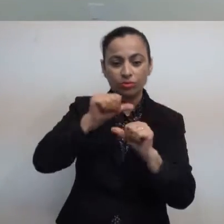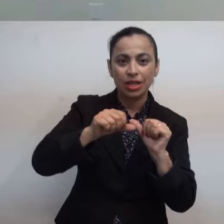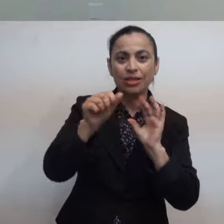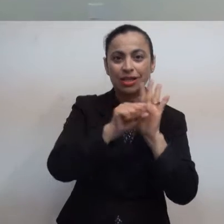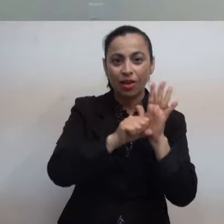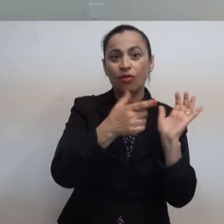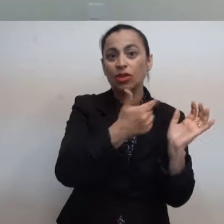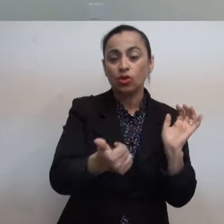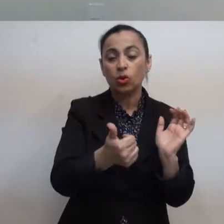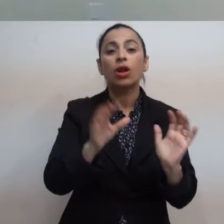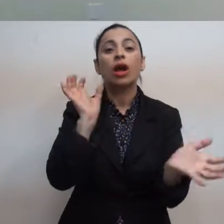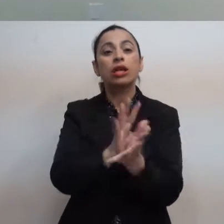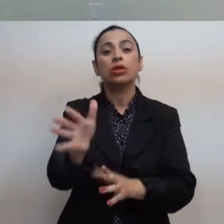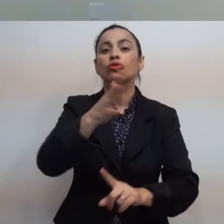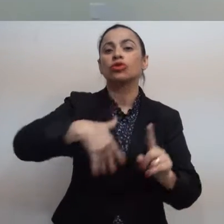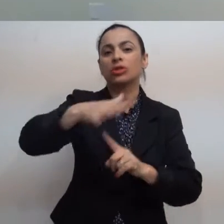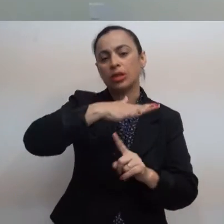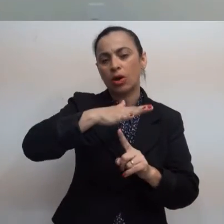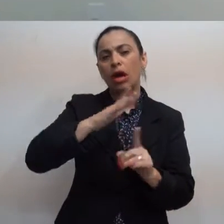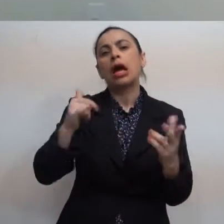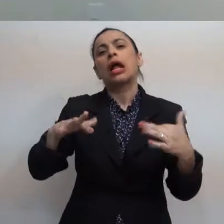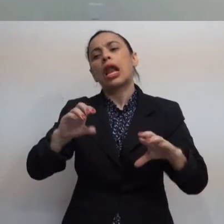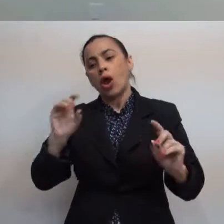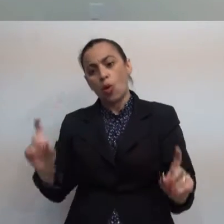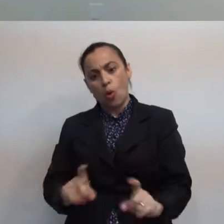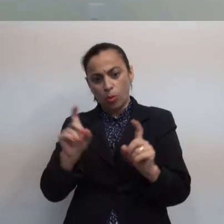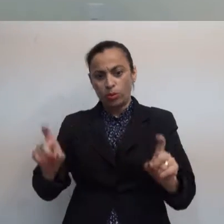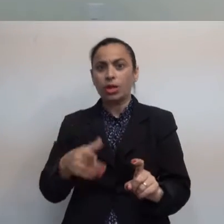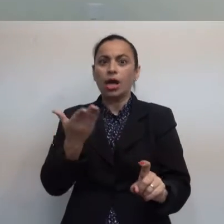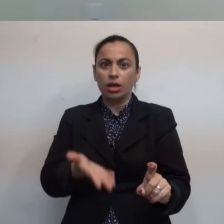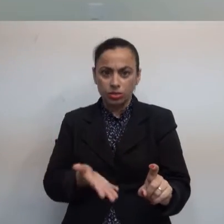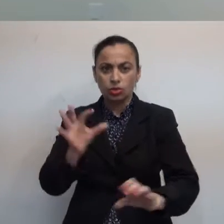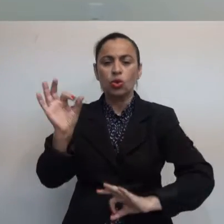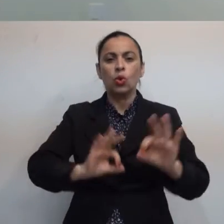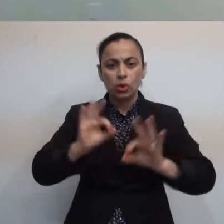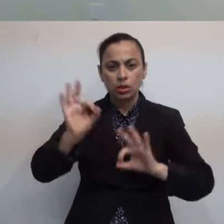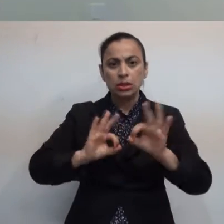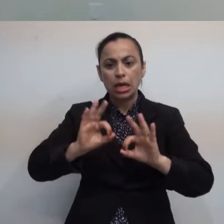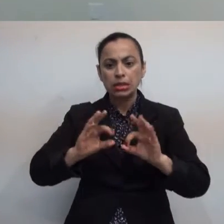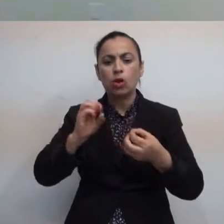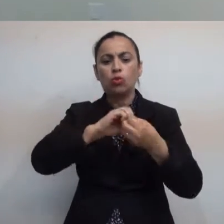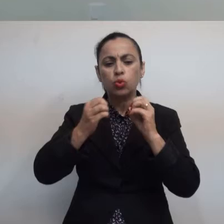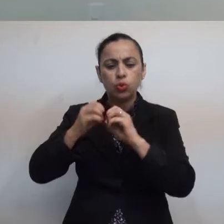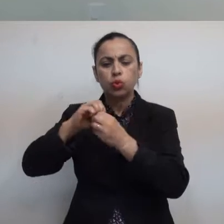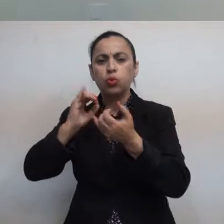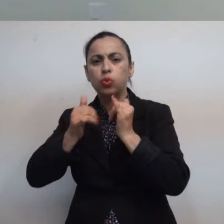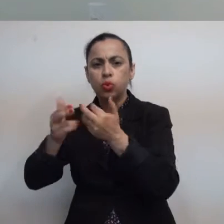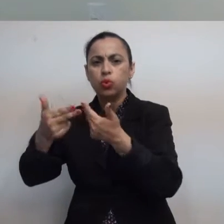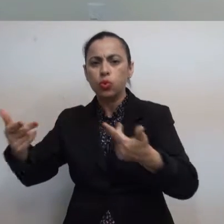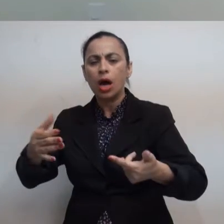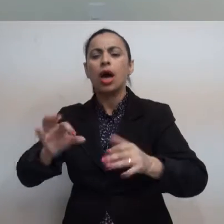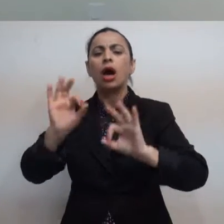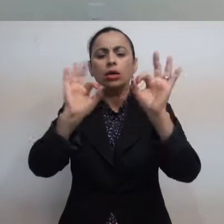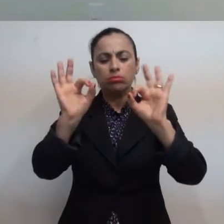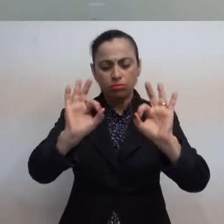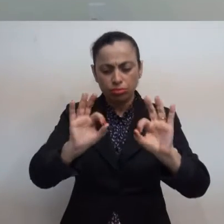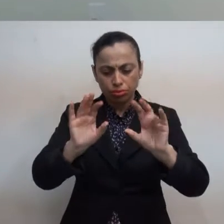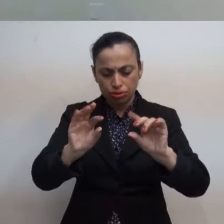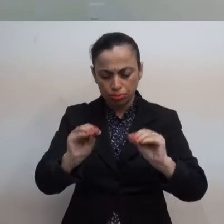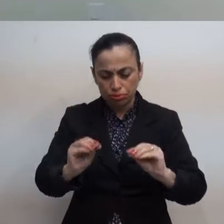século XX para o século XXI na questão social. Claro que o computador, a organização de dados,